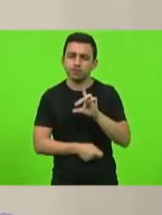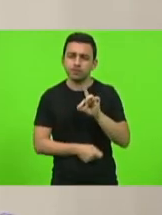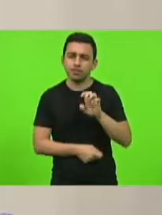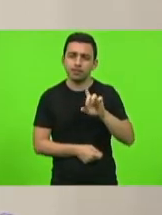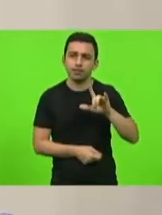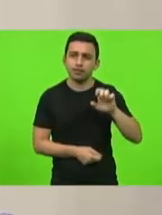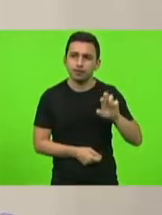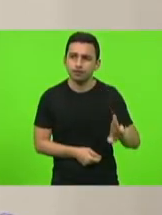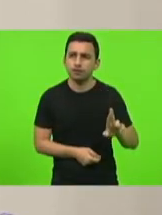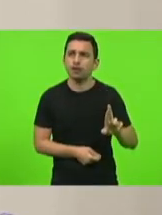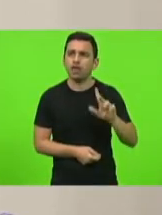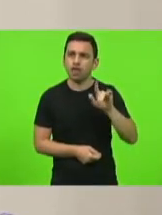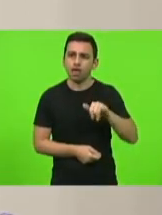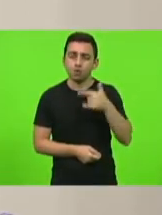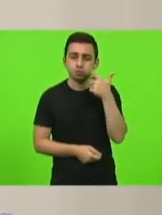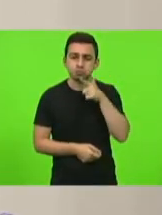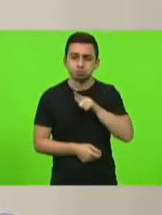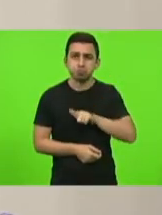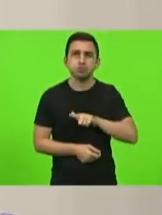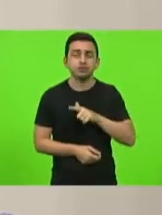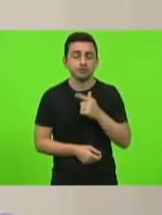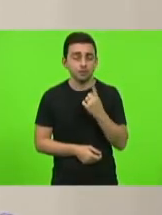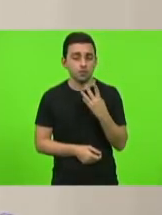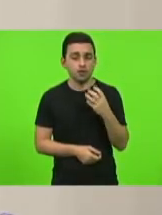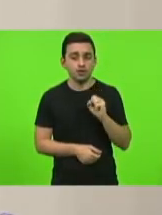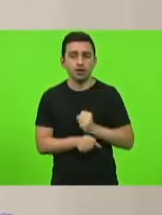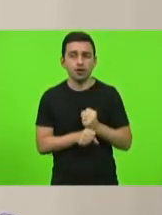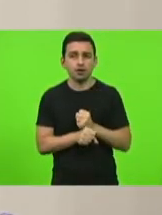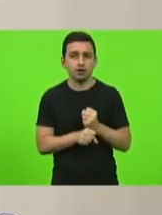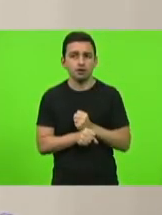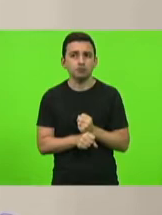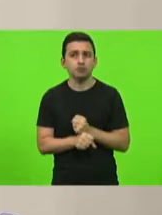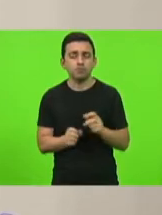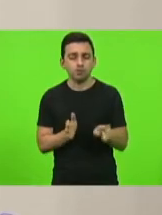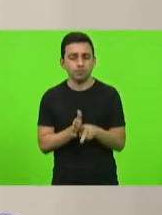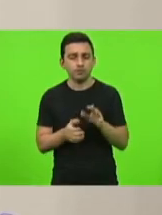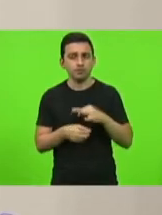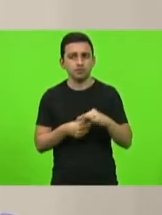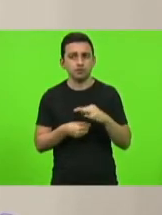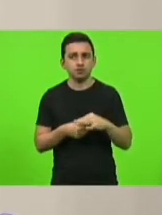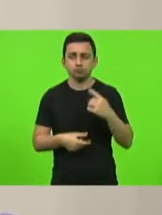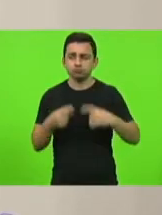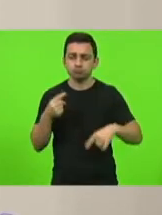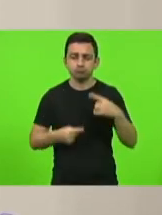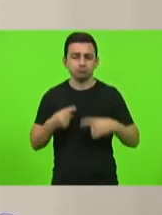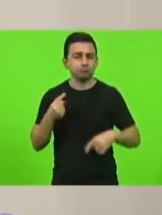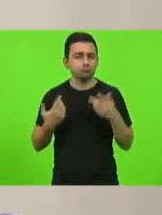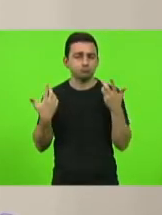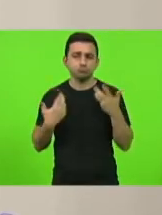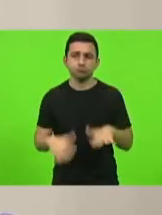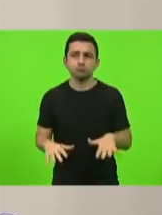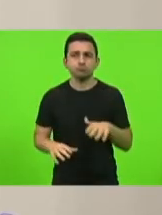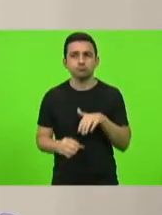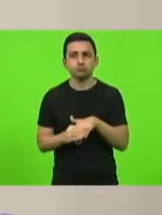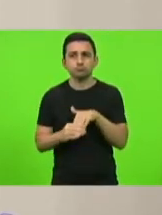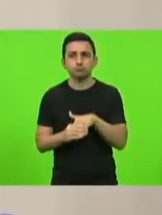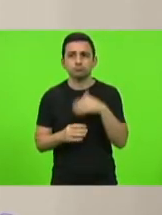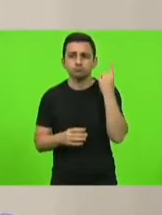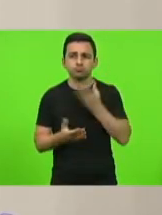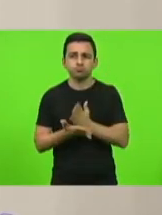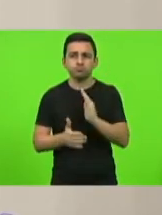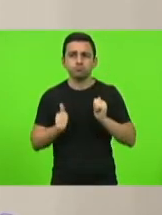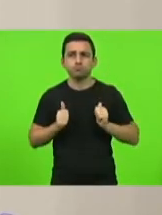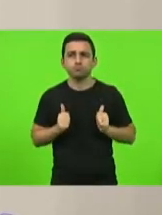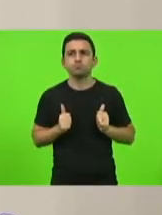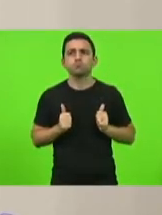pela passagem dos 140 anos de fundação da referida entidade, em discussão. Não havendo quem queira discutir, em votação. Deputados que aprovam,